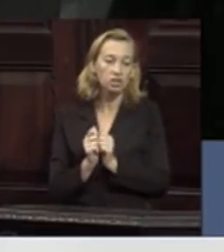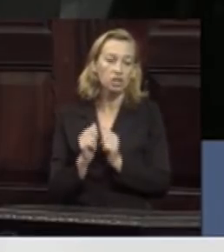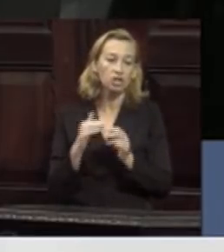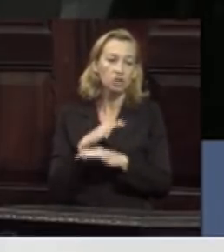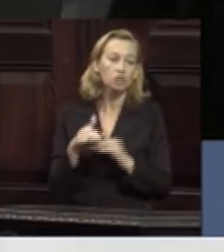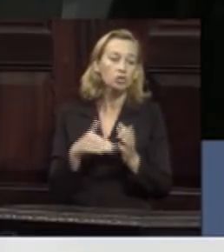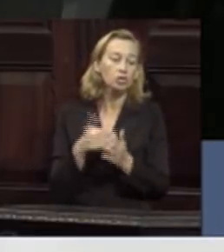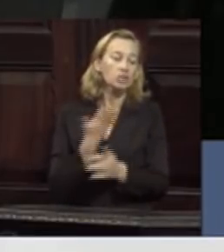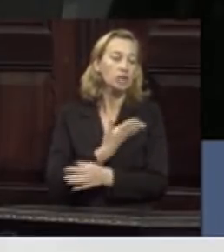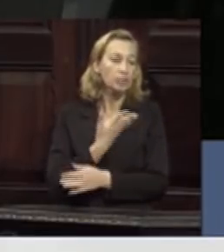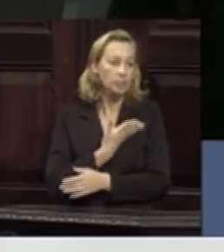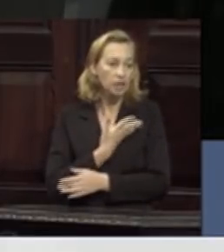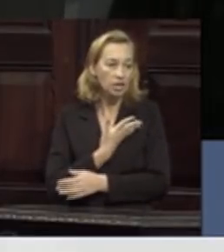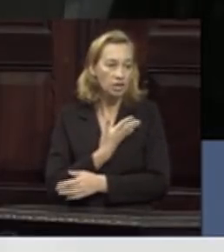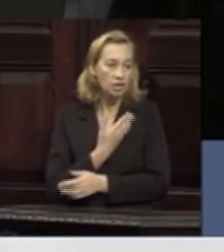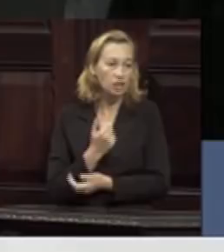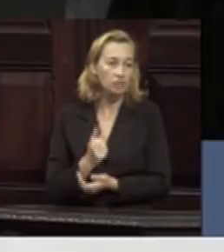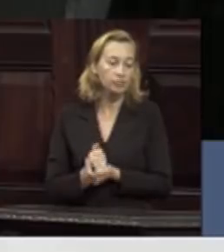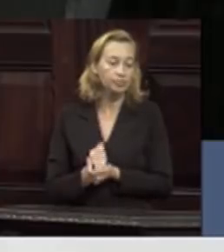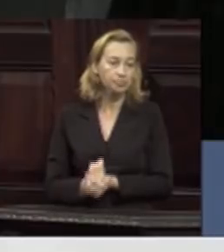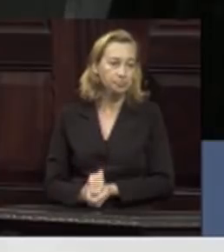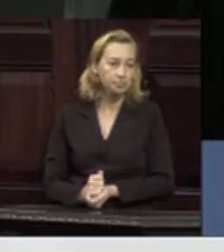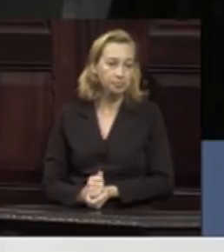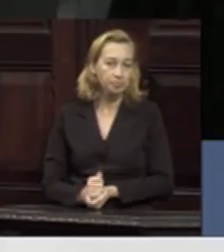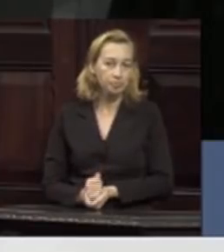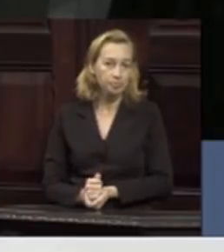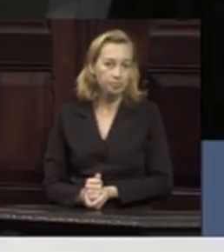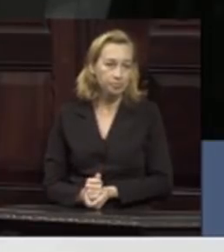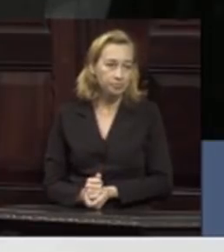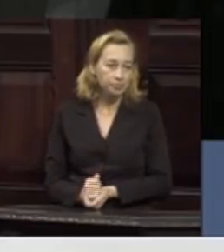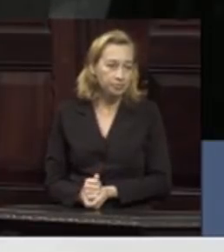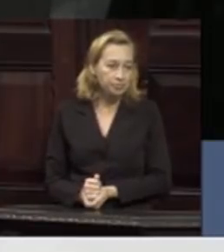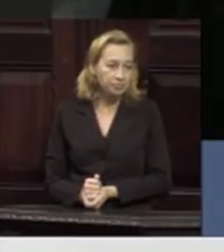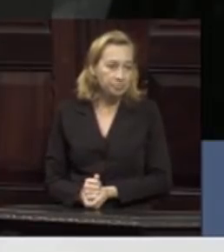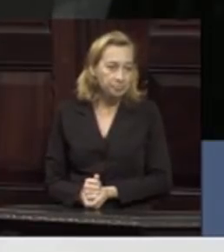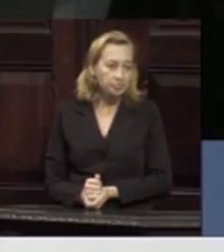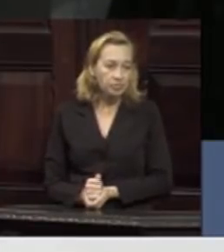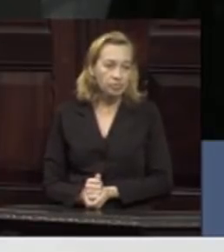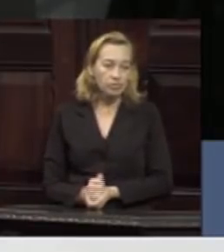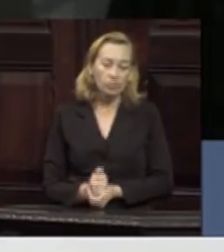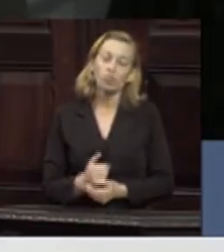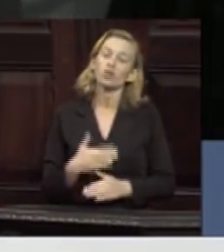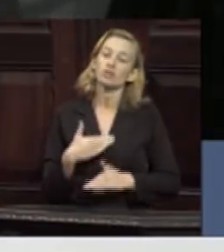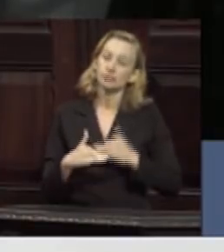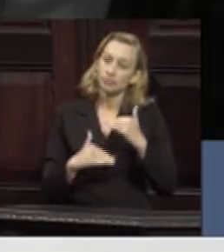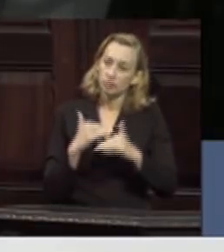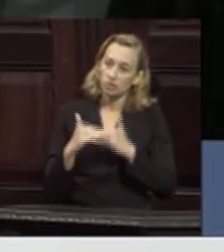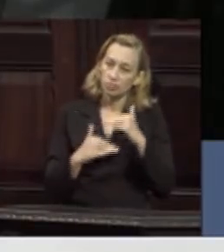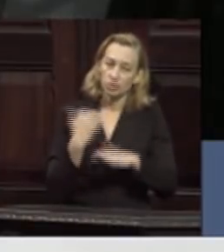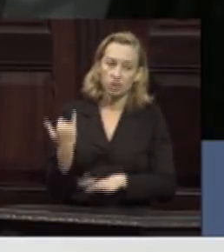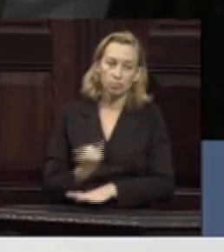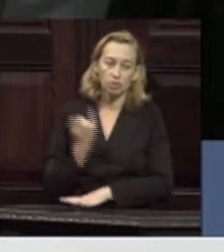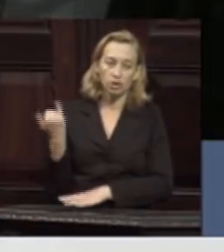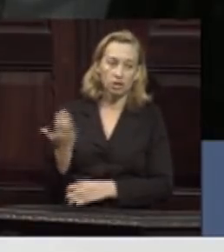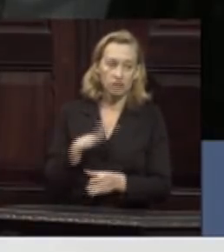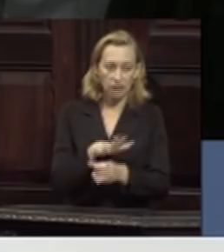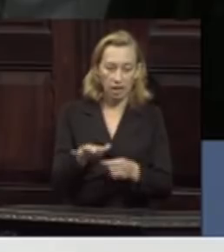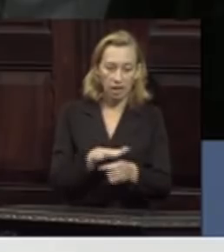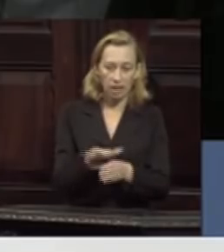casa deram uma contribuição muito grande para produzir um avanço importante na questão da